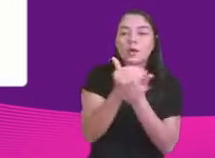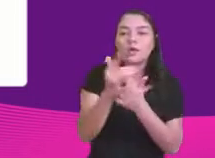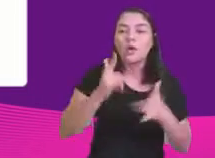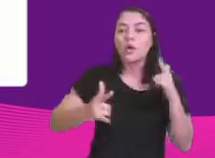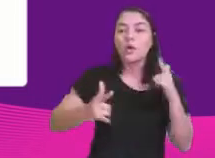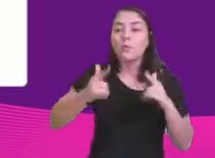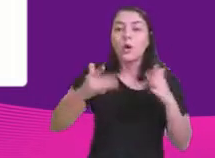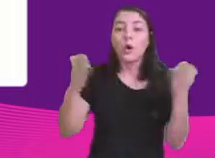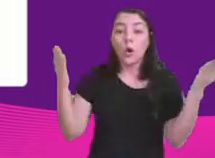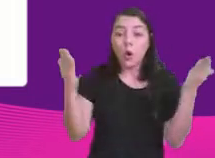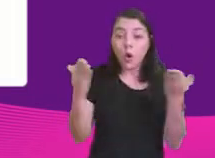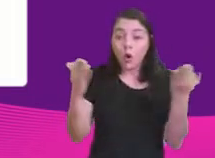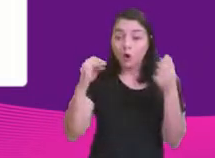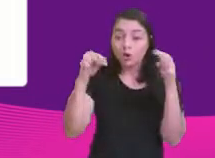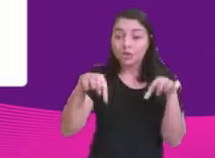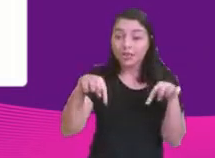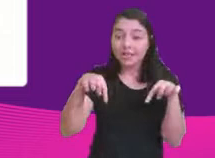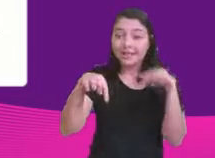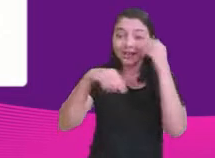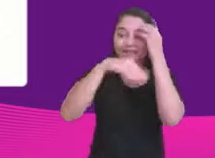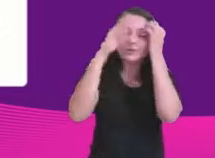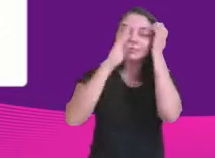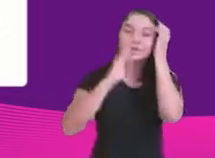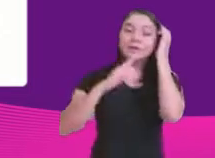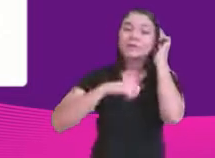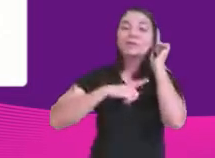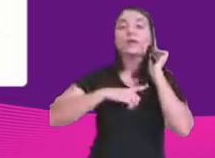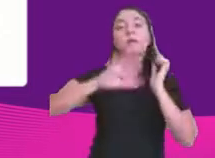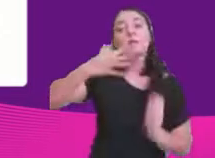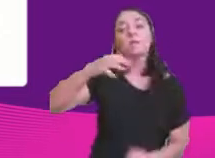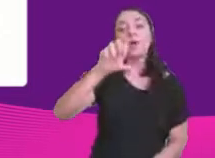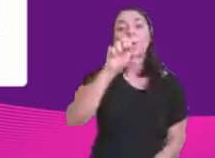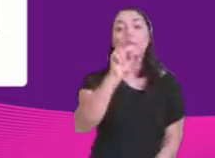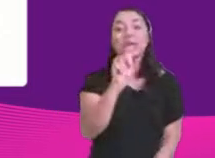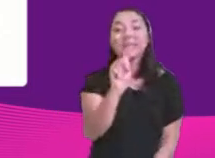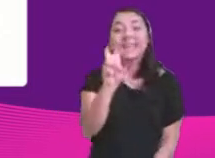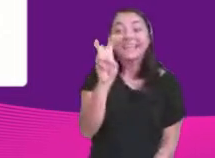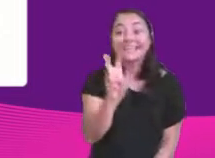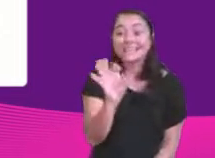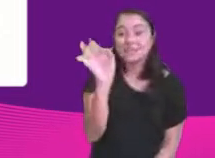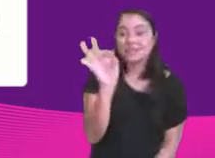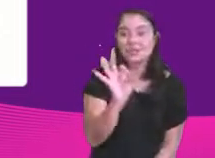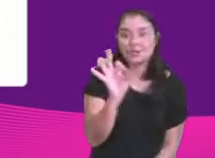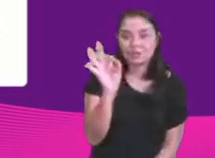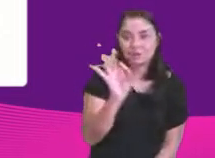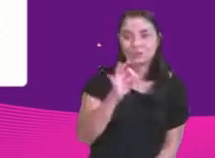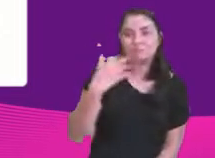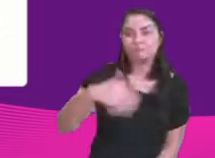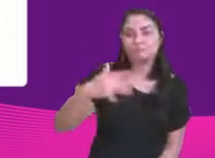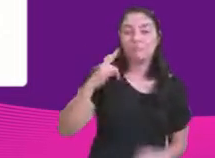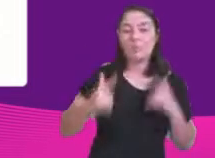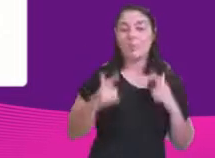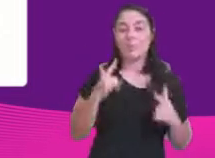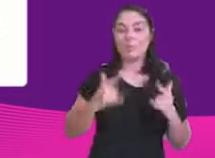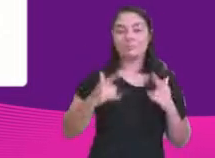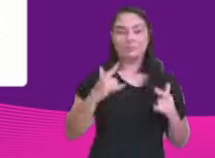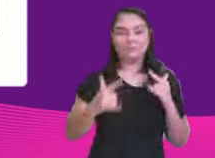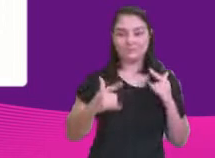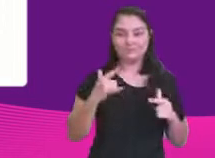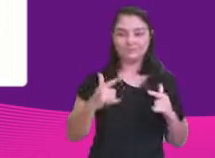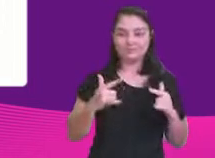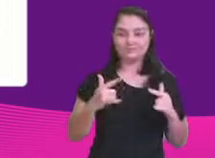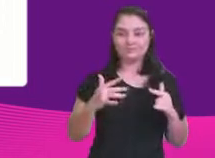85 máquinas espalhadas no parque de saúde brasileiro. Isso fez com que